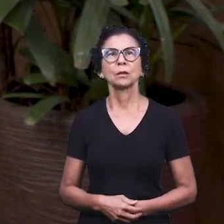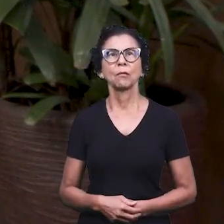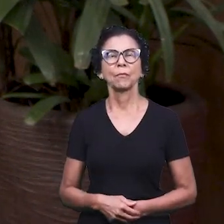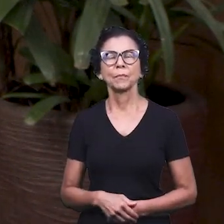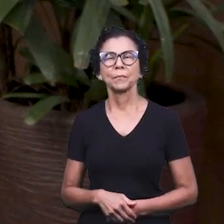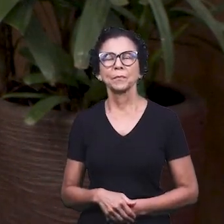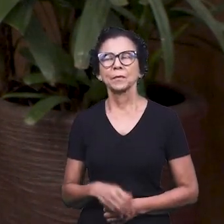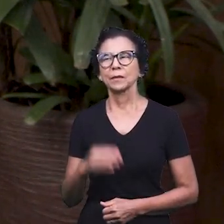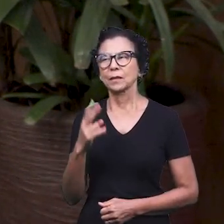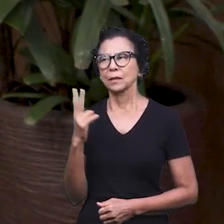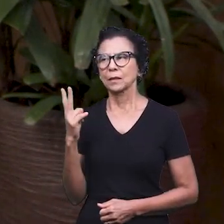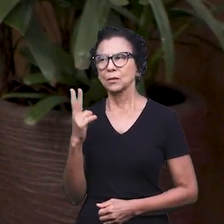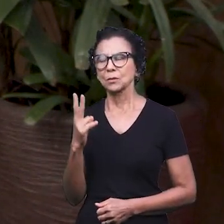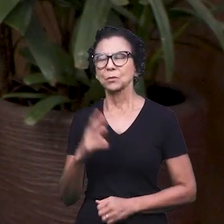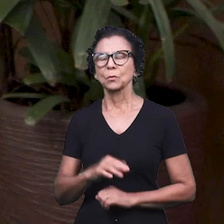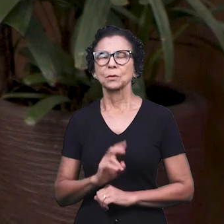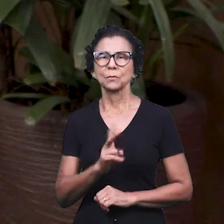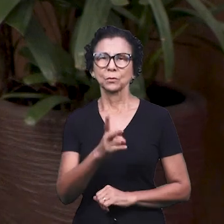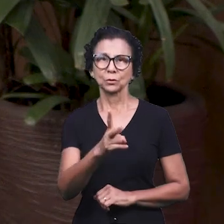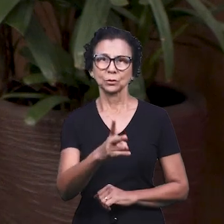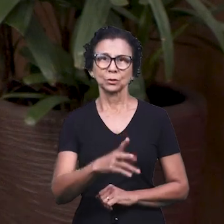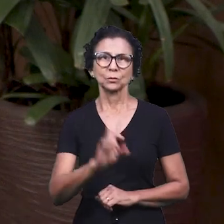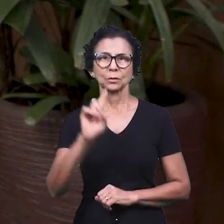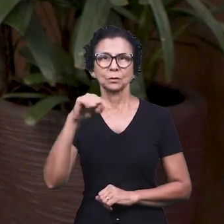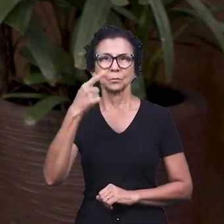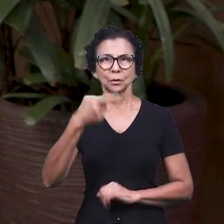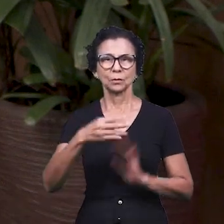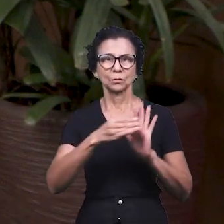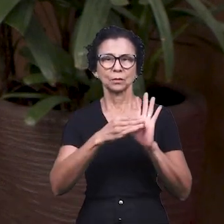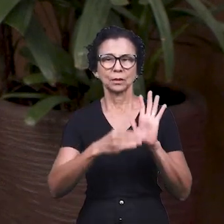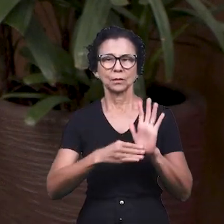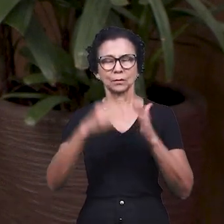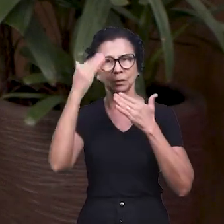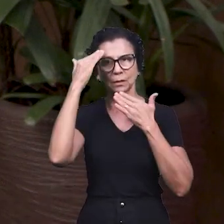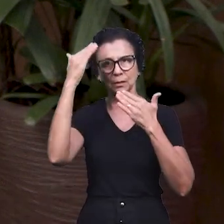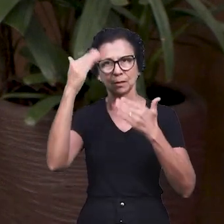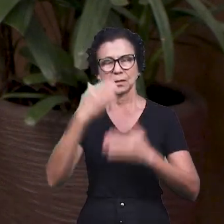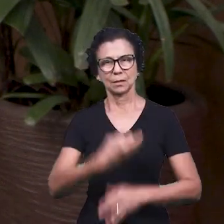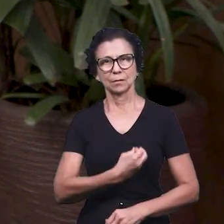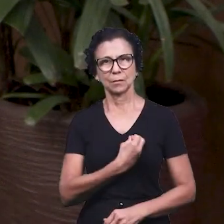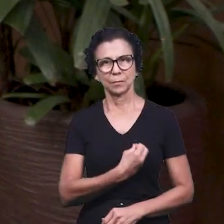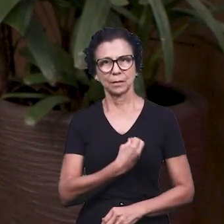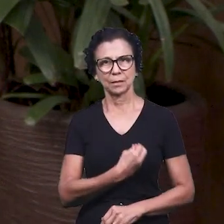aqui deixando um texto em